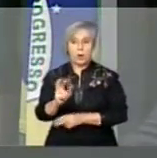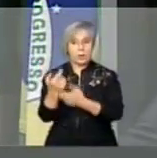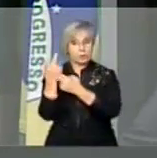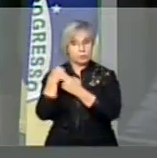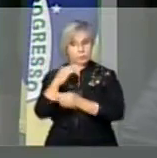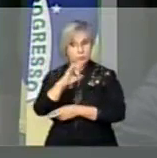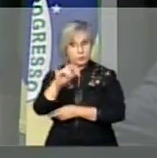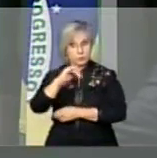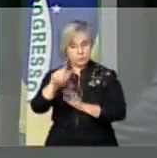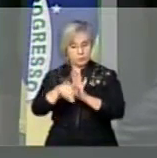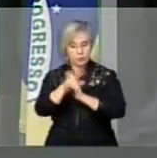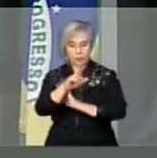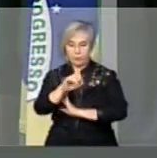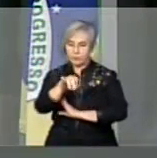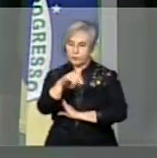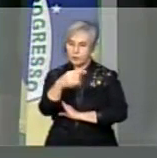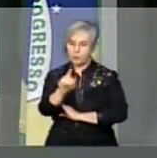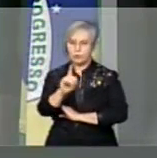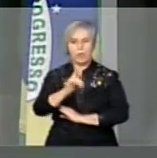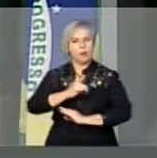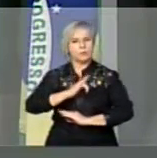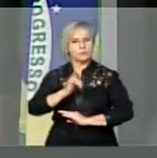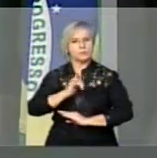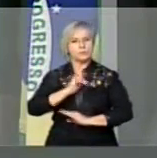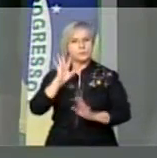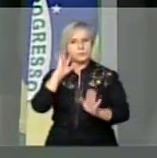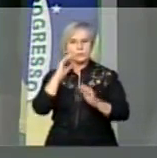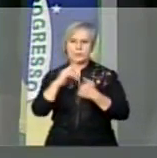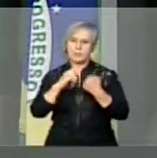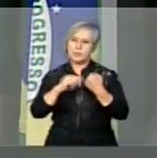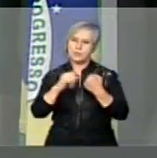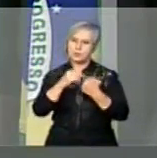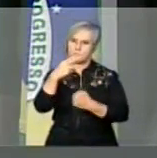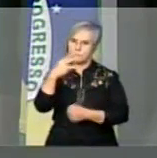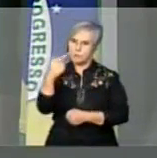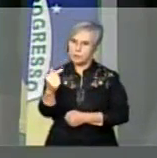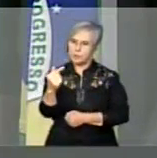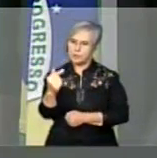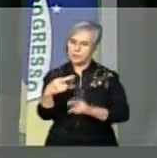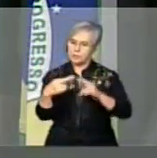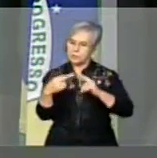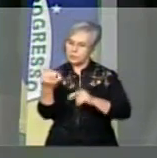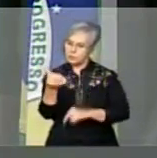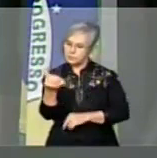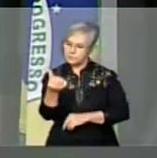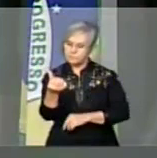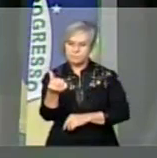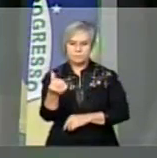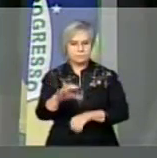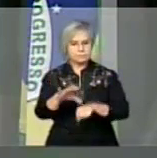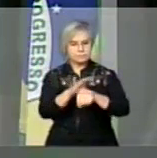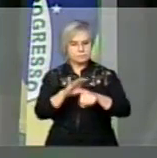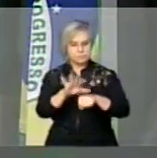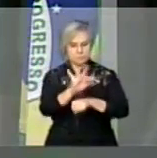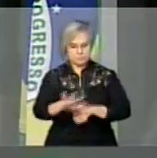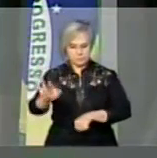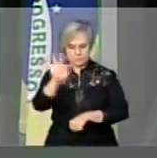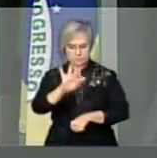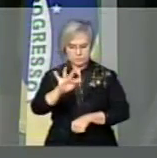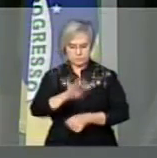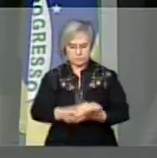União, inspirando-se na regra geral estabelecida no artigo 37, parágrafo 6º da Constituição da